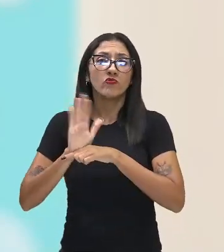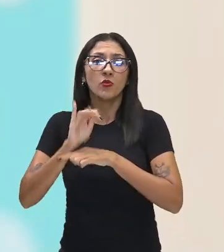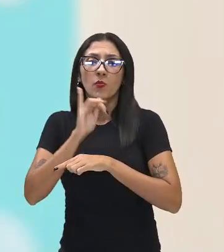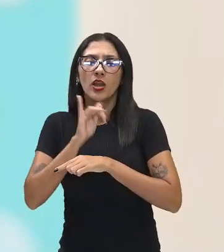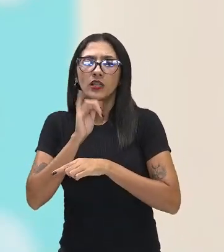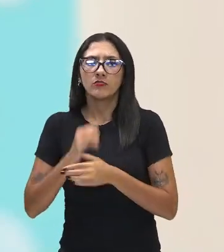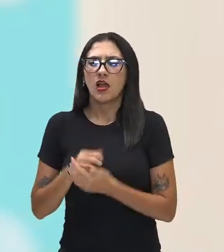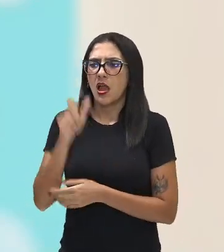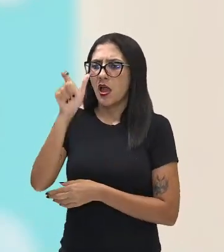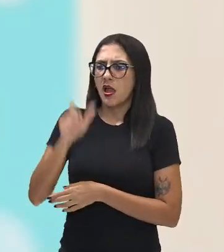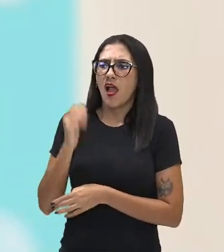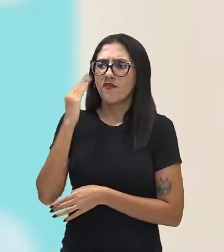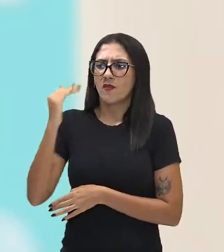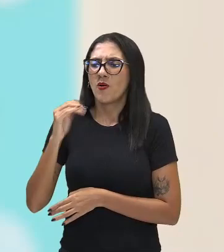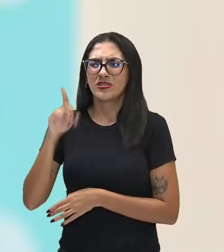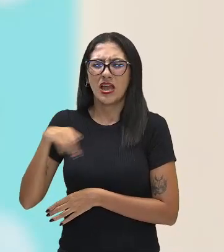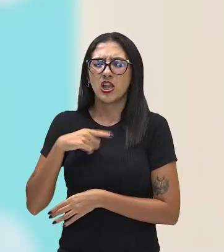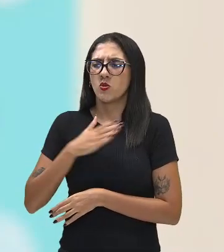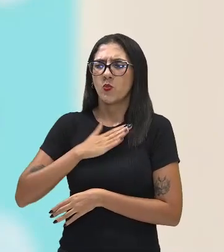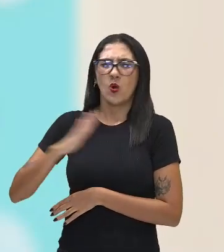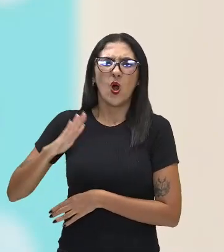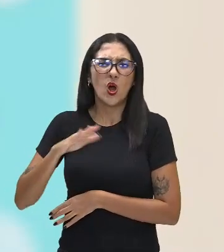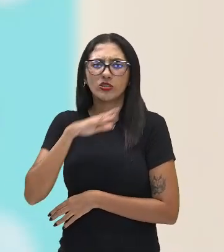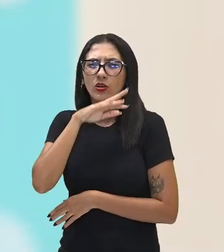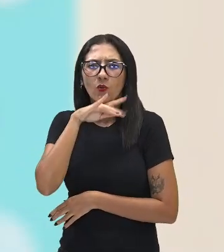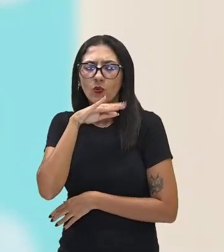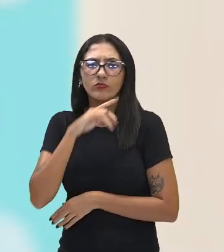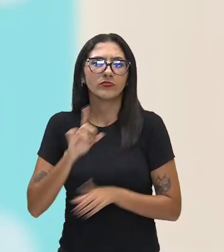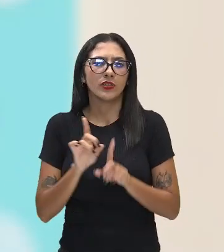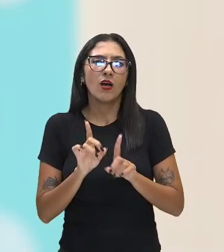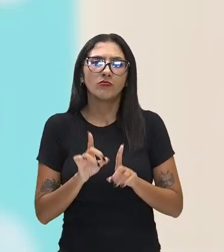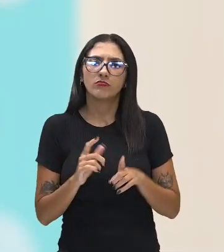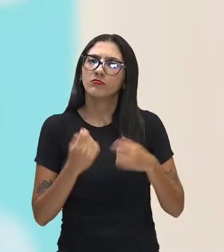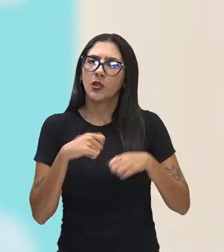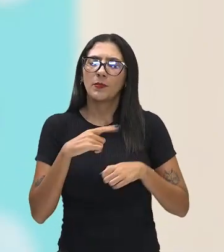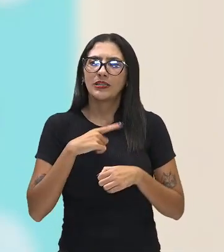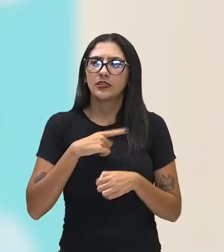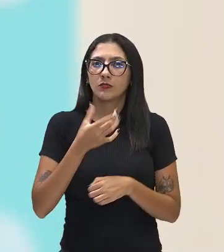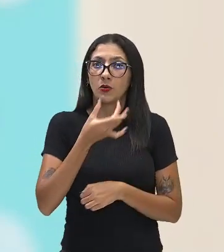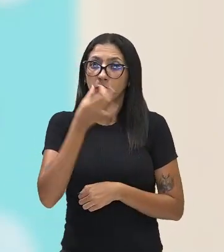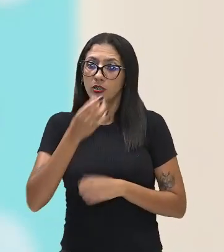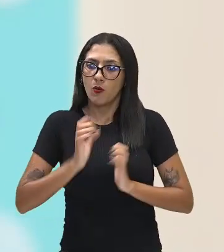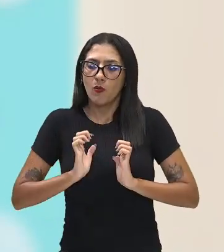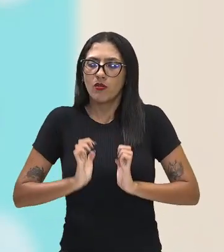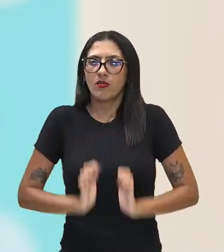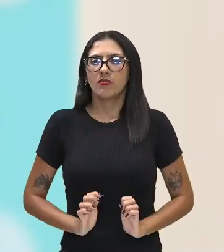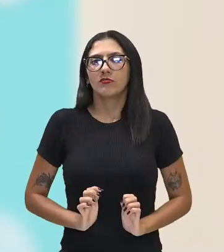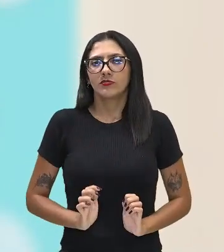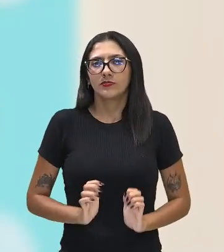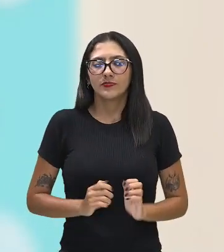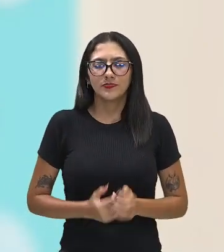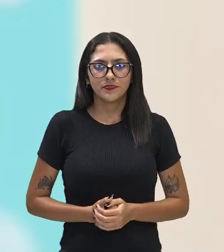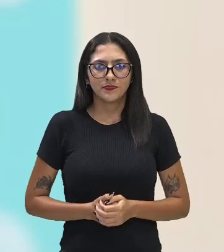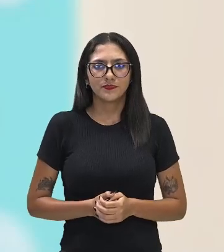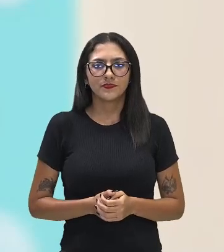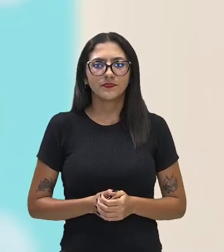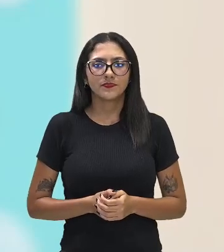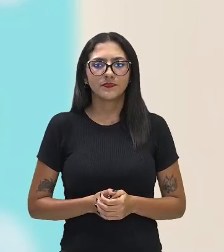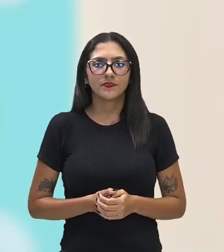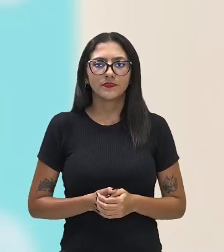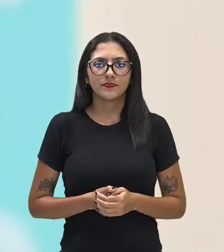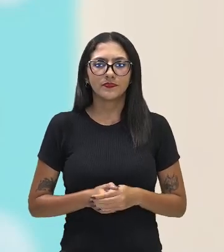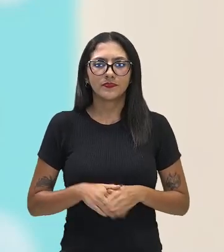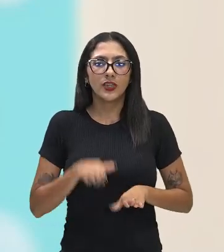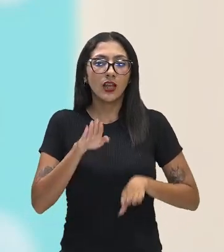ator não presta. Isso não é desse jeito, isso que ele tem que ser imparcial, porque às vezes a pessoa que